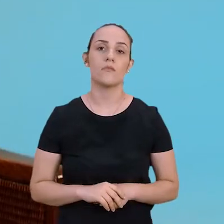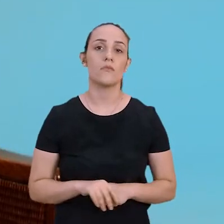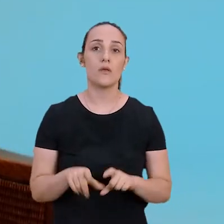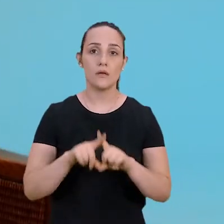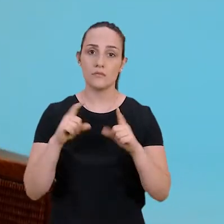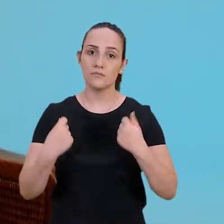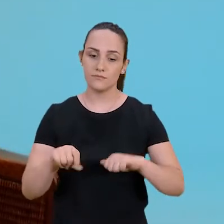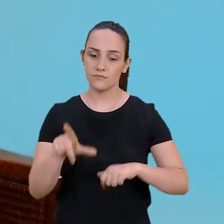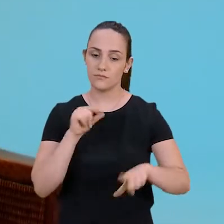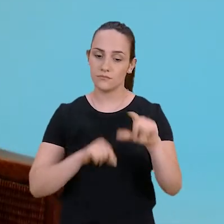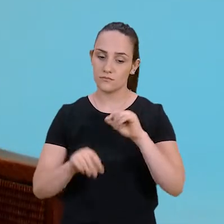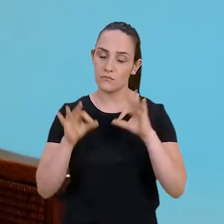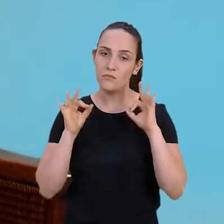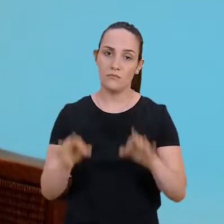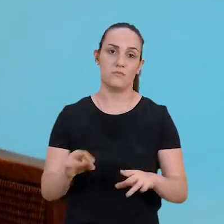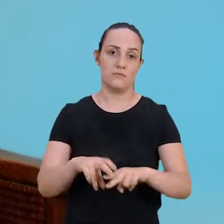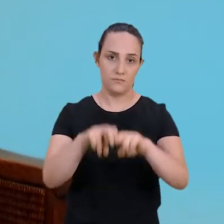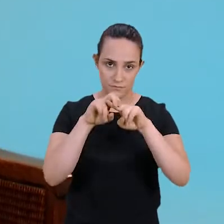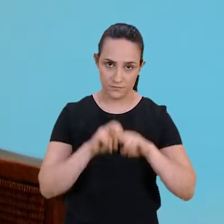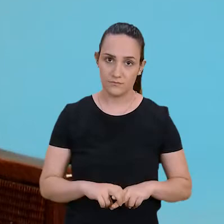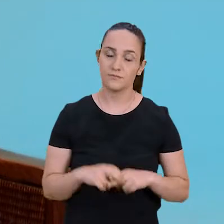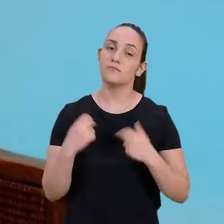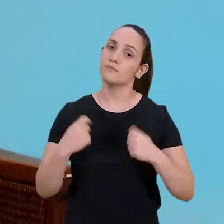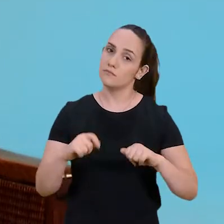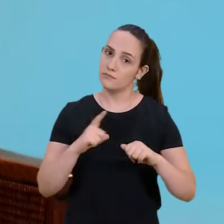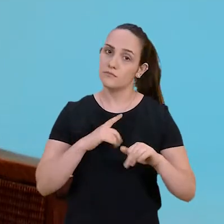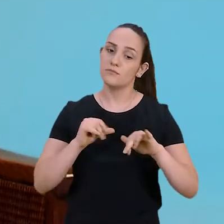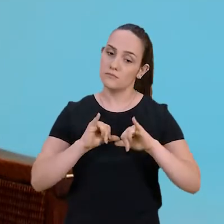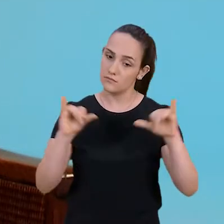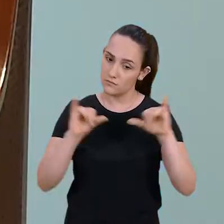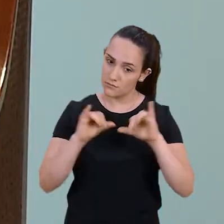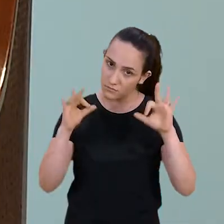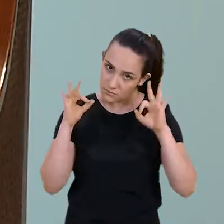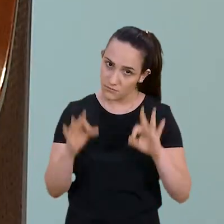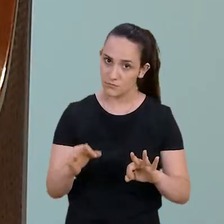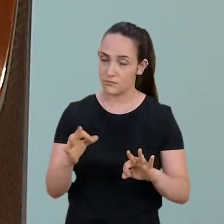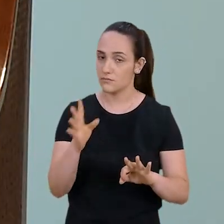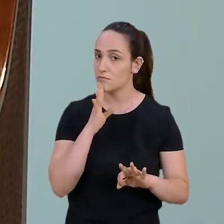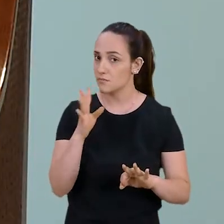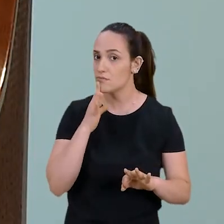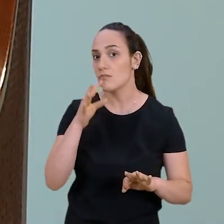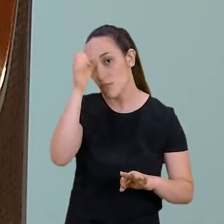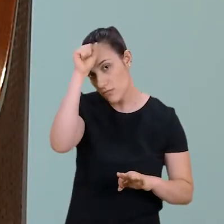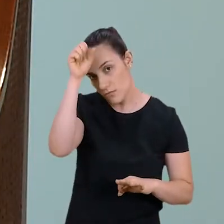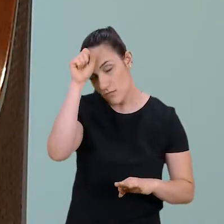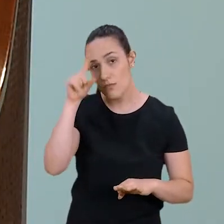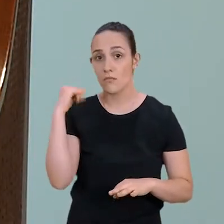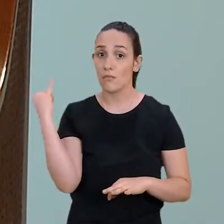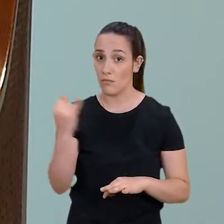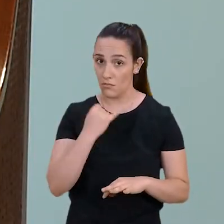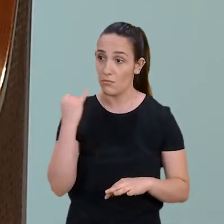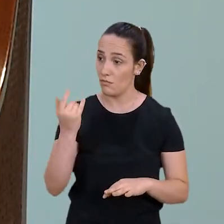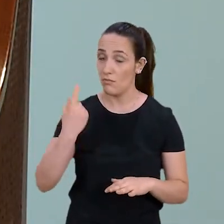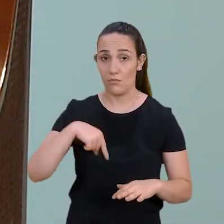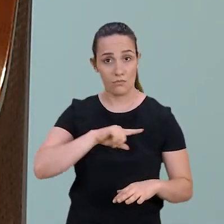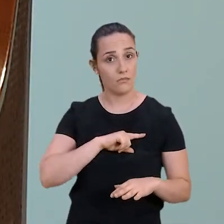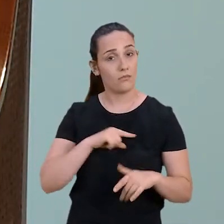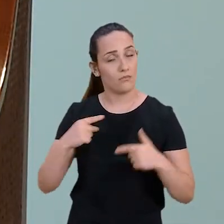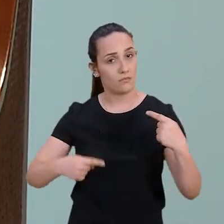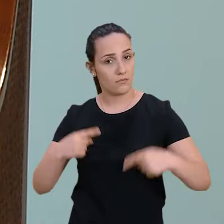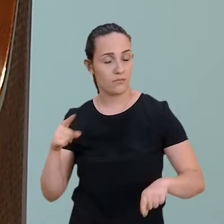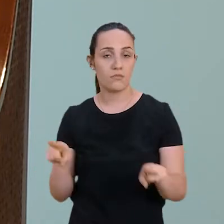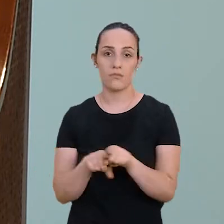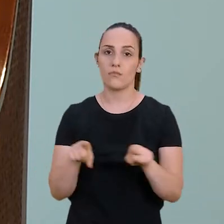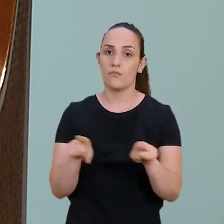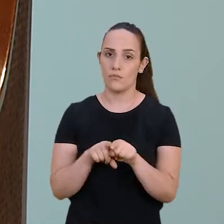fazer escolhas. Sim. E, para isso, a gente tem que ter informação. É muito importante isso que a gente está fazendo aqui, né? A gente tem que ter